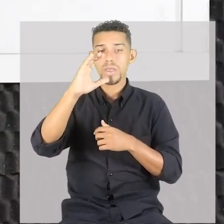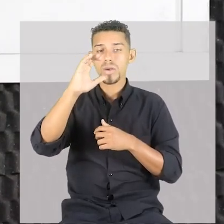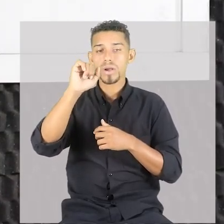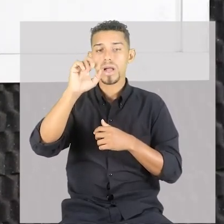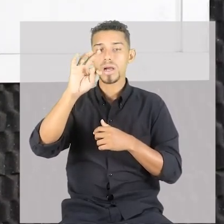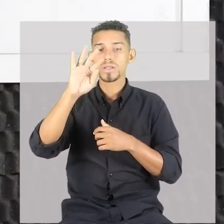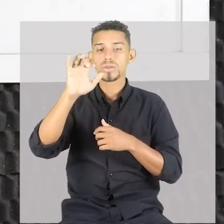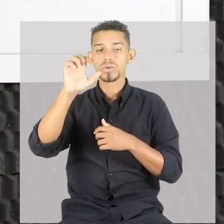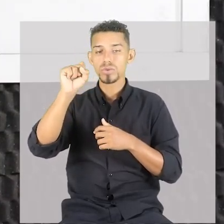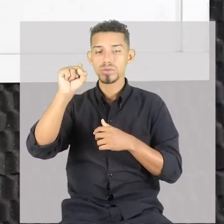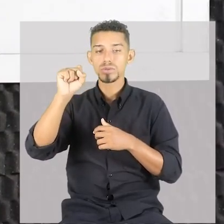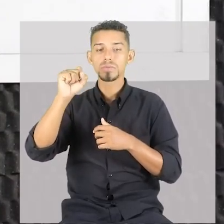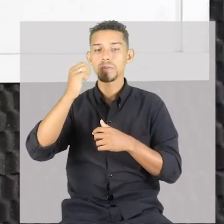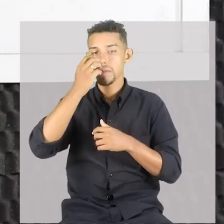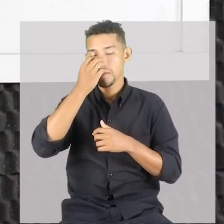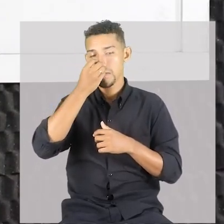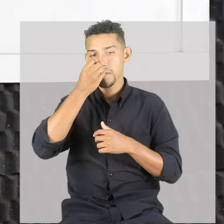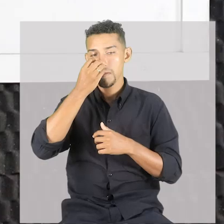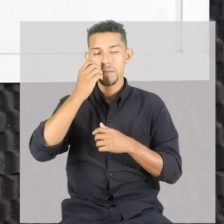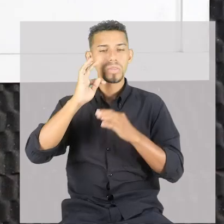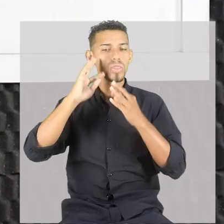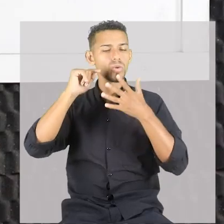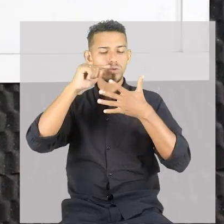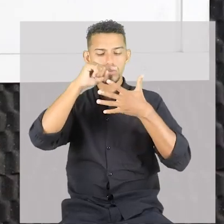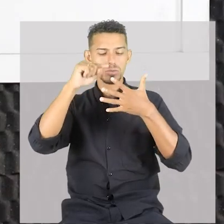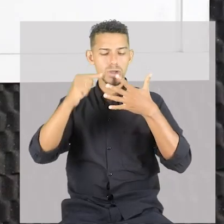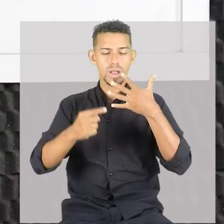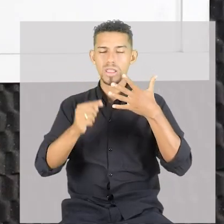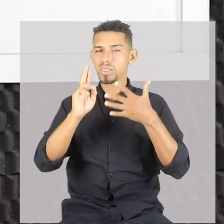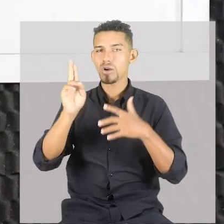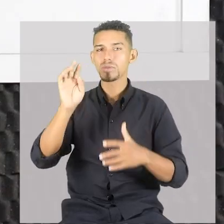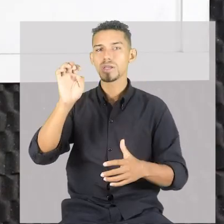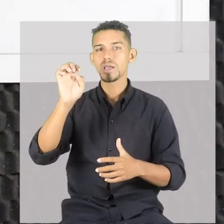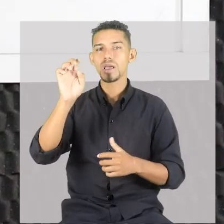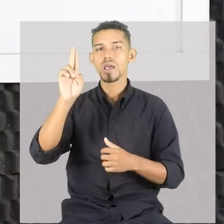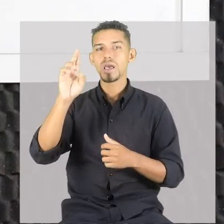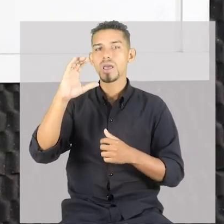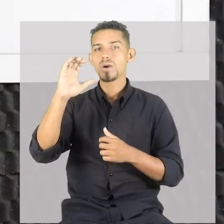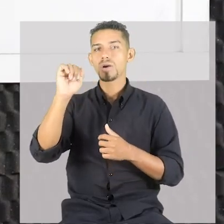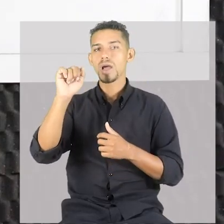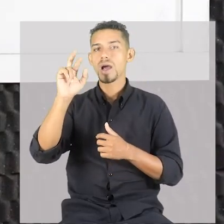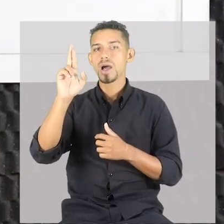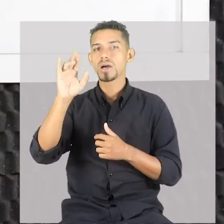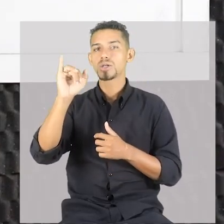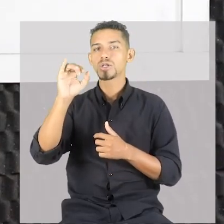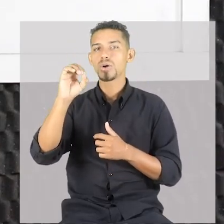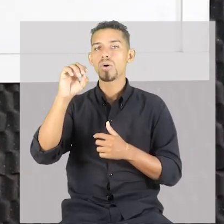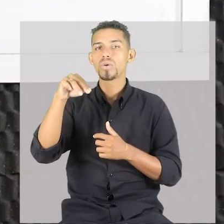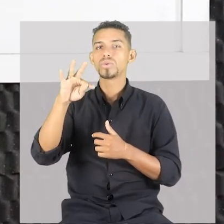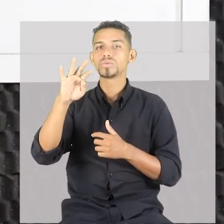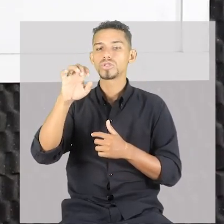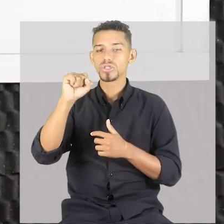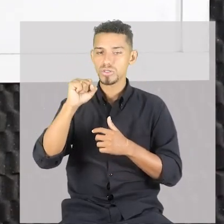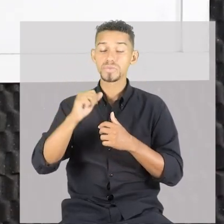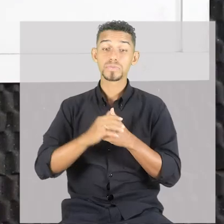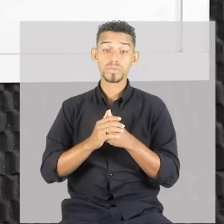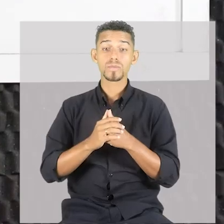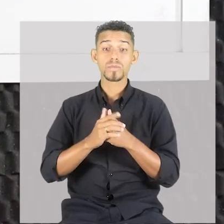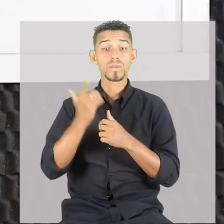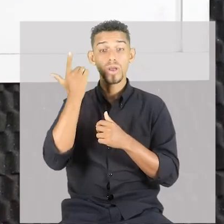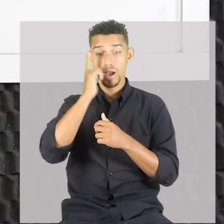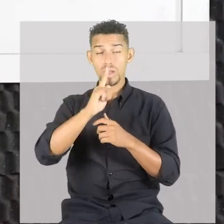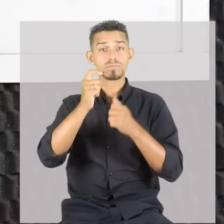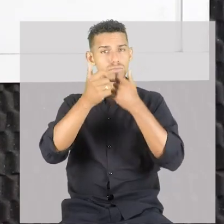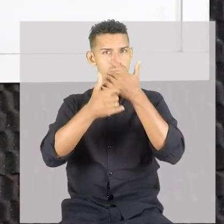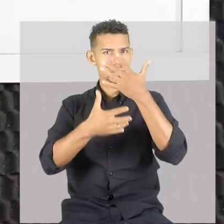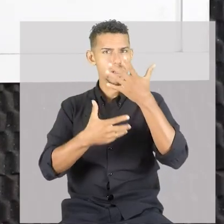eucarionte, plantas, eucarionte, e nós, animais, eucariontes. Tá certo? Além dessa